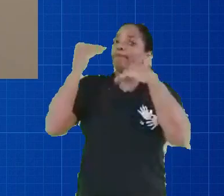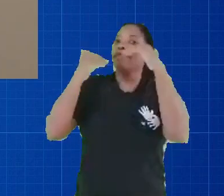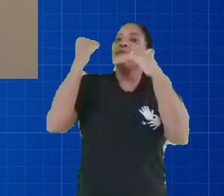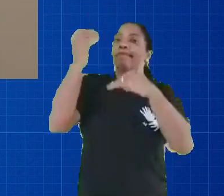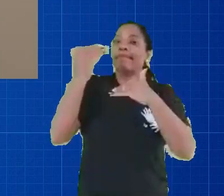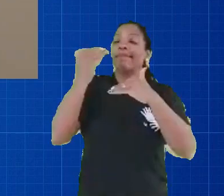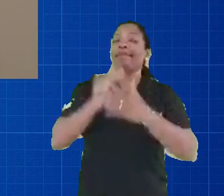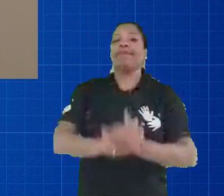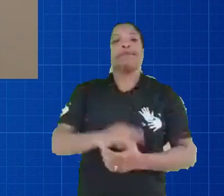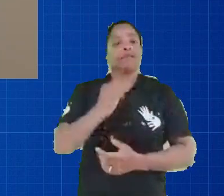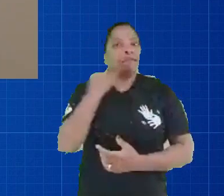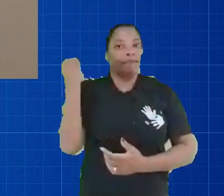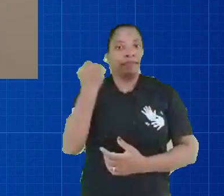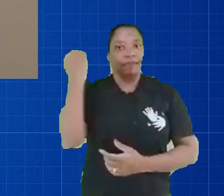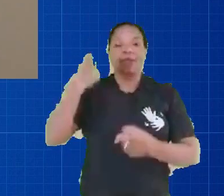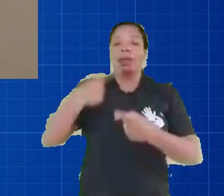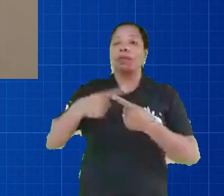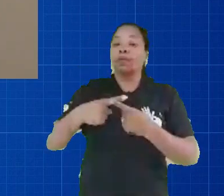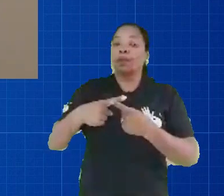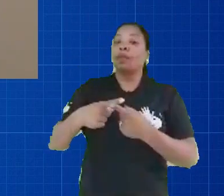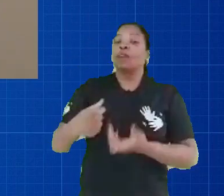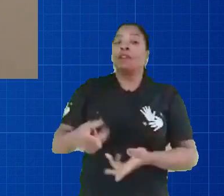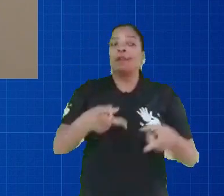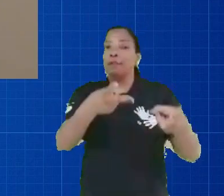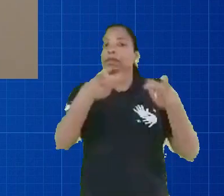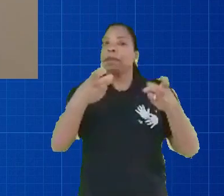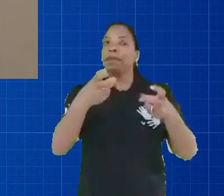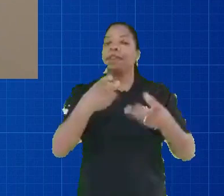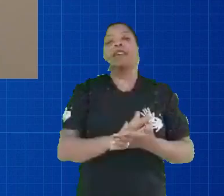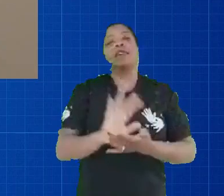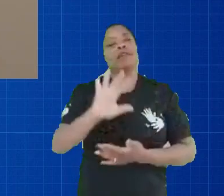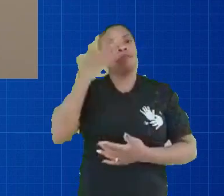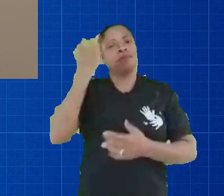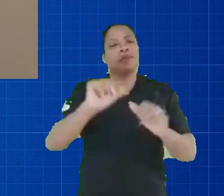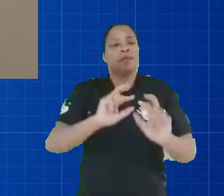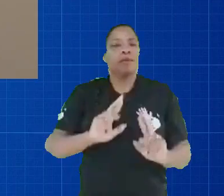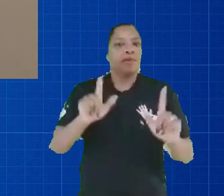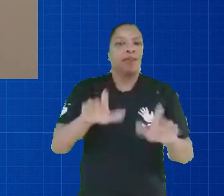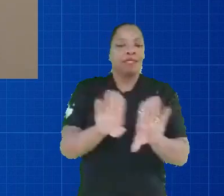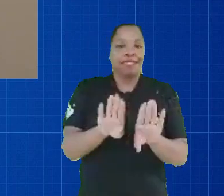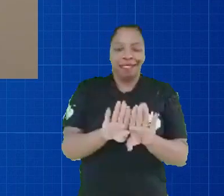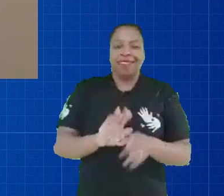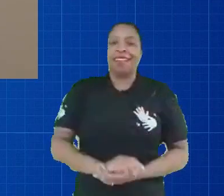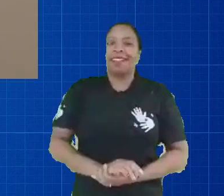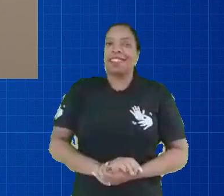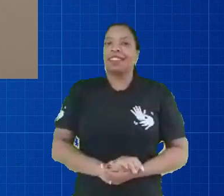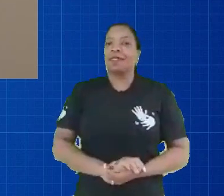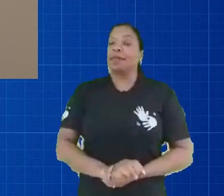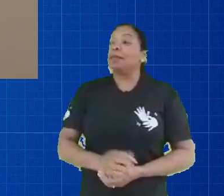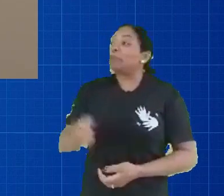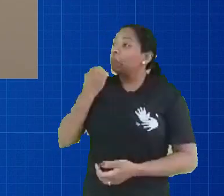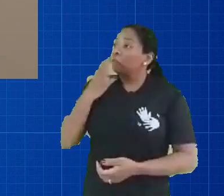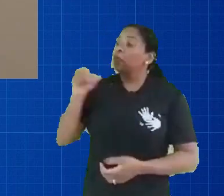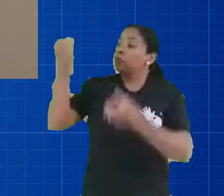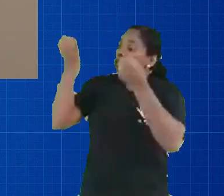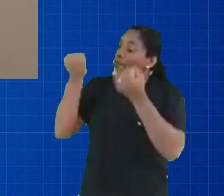bem interessantes quanto a isso. É até interessante você estar colocando isso, Cássio. A próxima pergunta